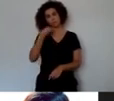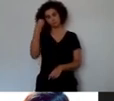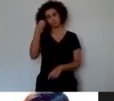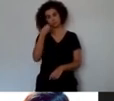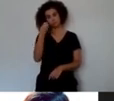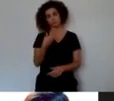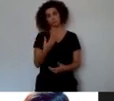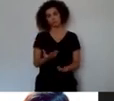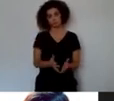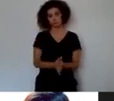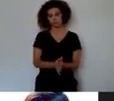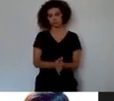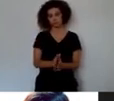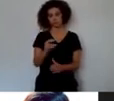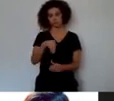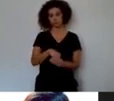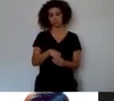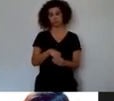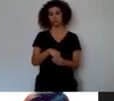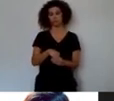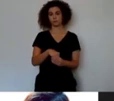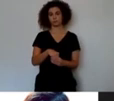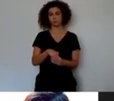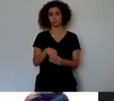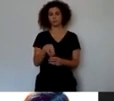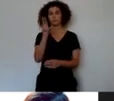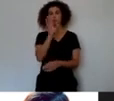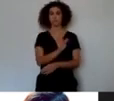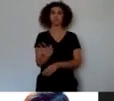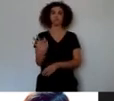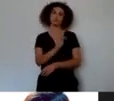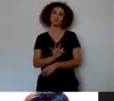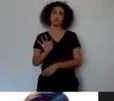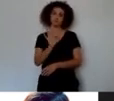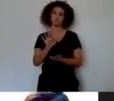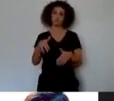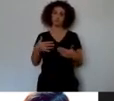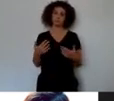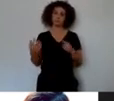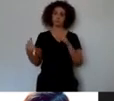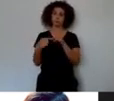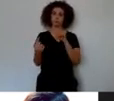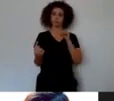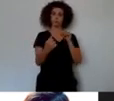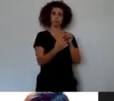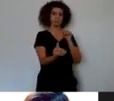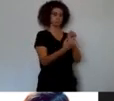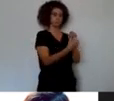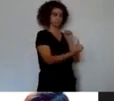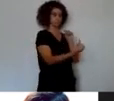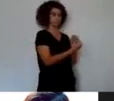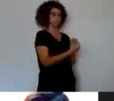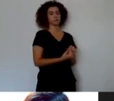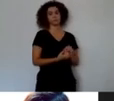ali na universidade enquanto pessoas negras, né? Então, as coisas vão casando nesse sentido, né? A gente fala sobre representatividade,